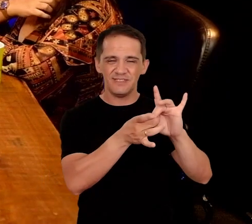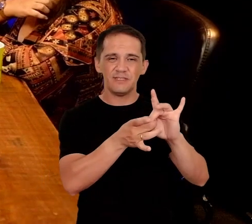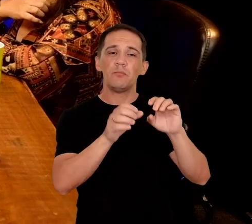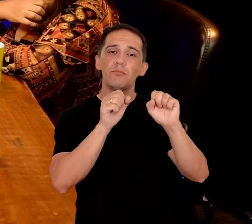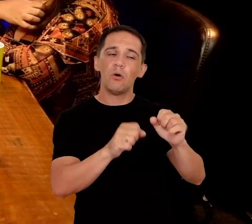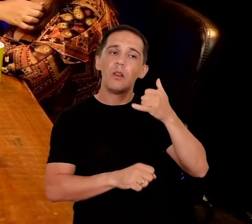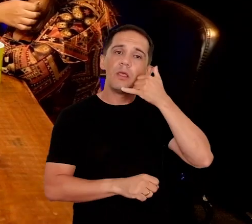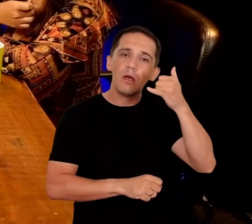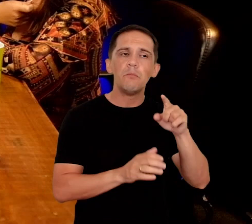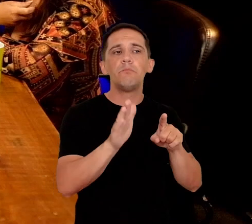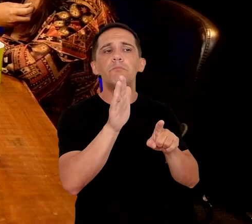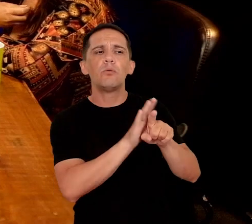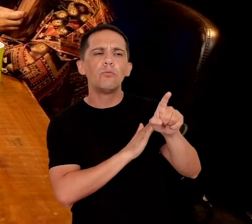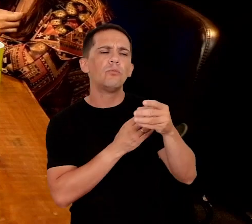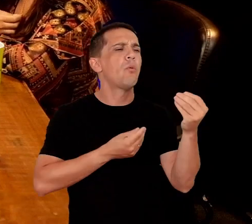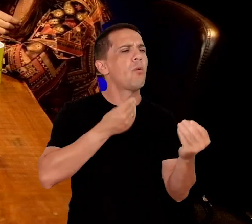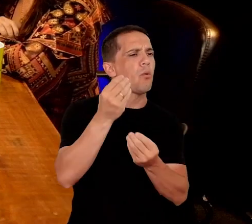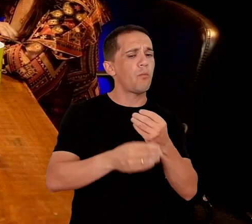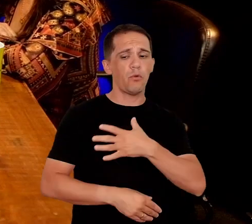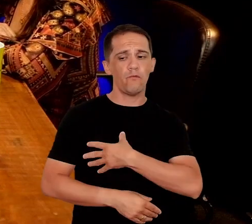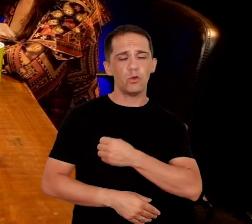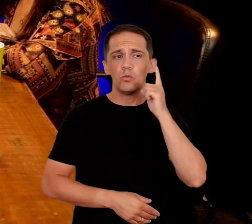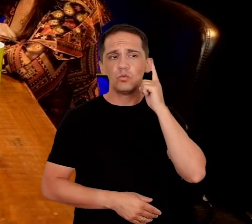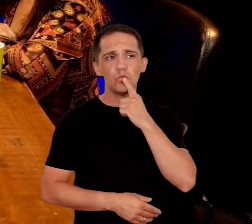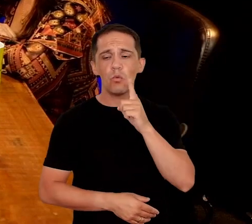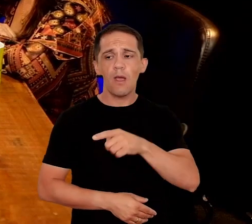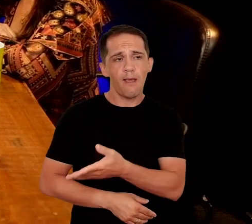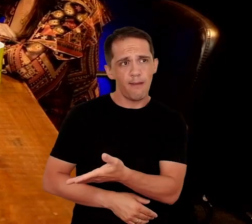dar A FENES muitas ajuda. informações também, que é...